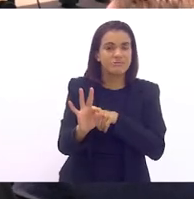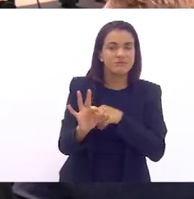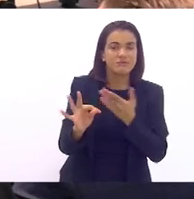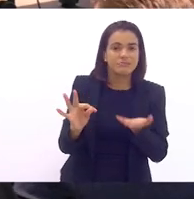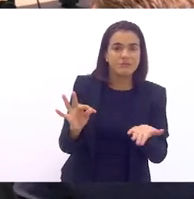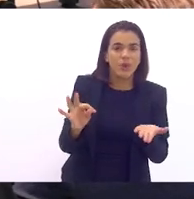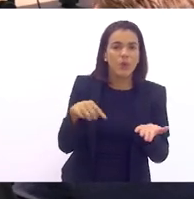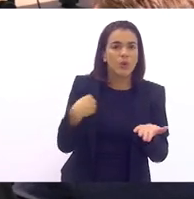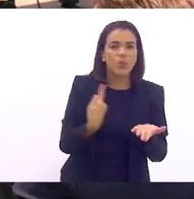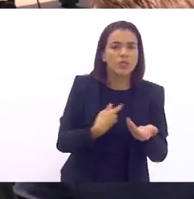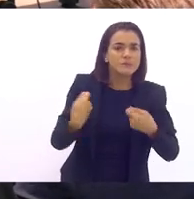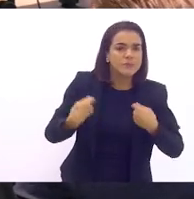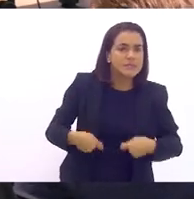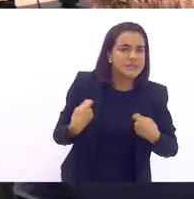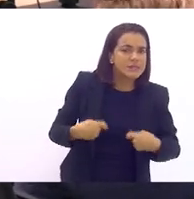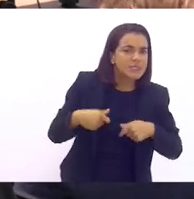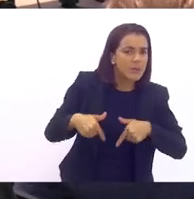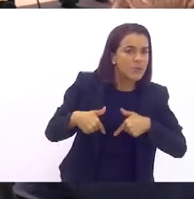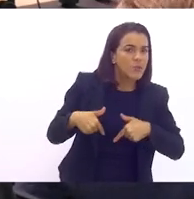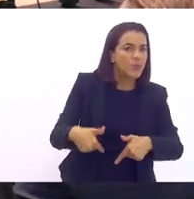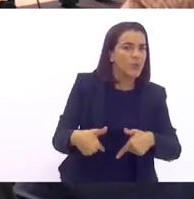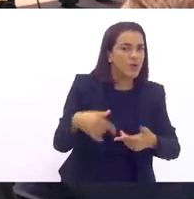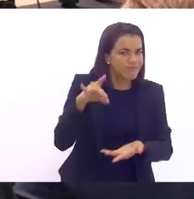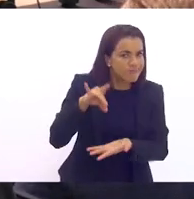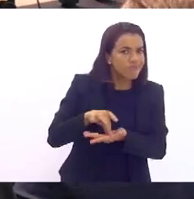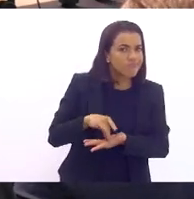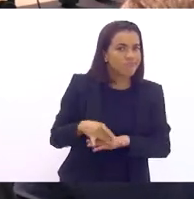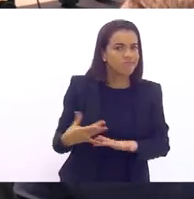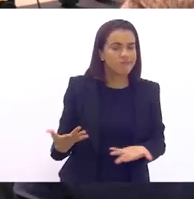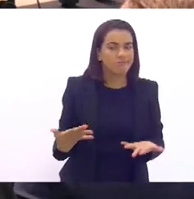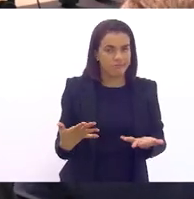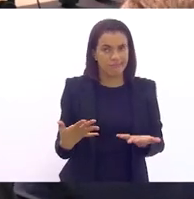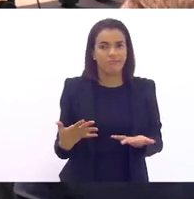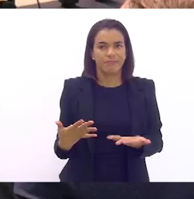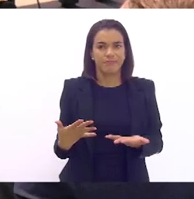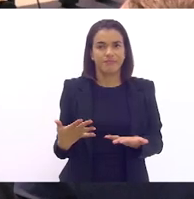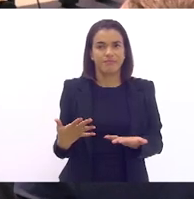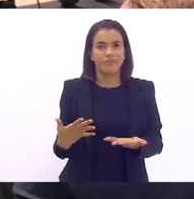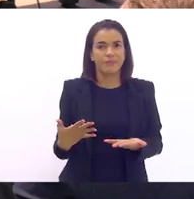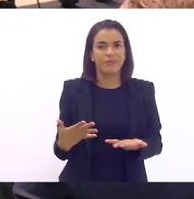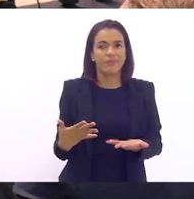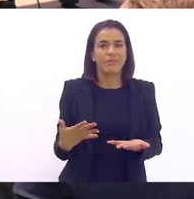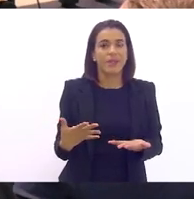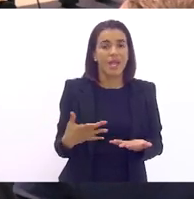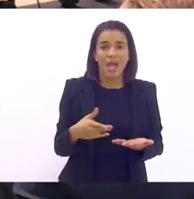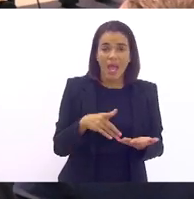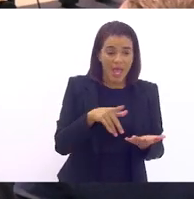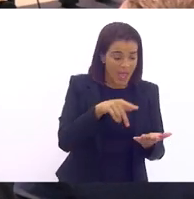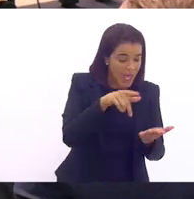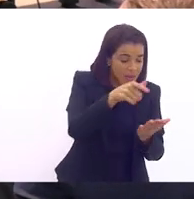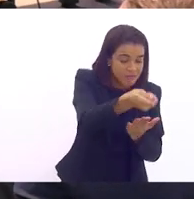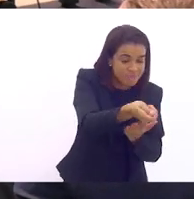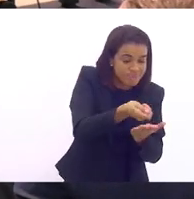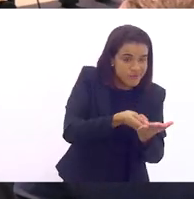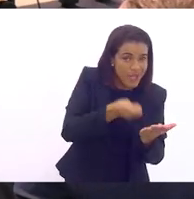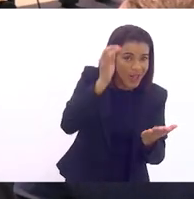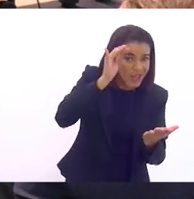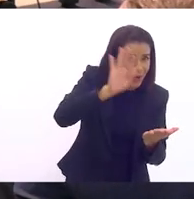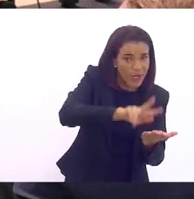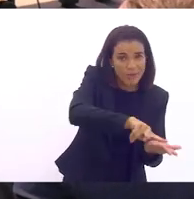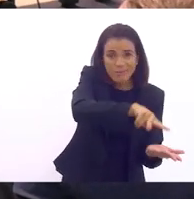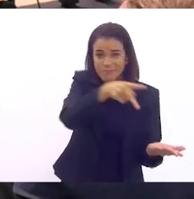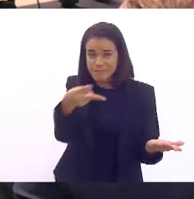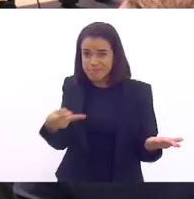precisamos fazer de verdade de verdade é tirar isso do papel e colocar na